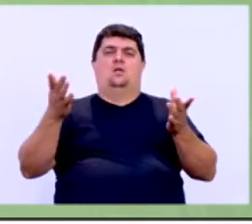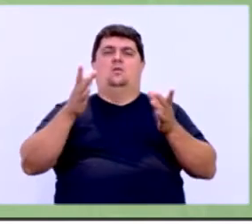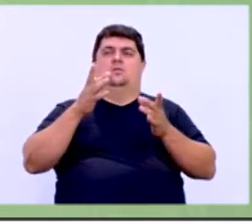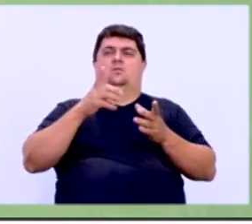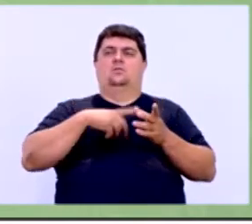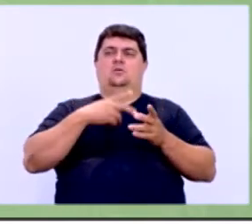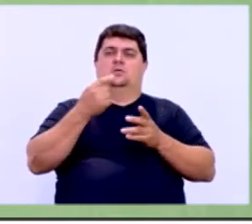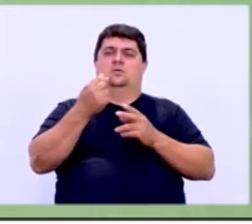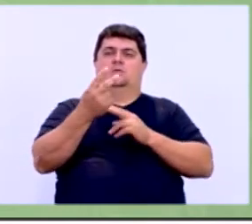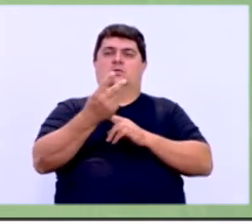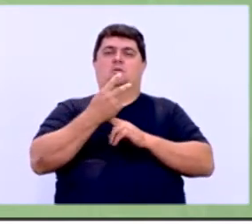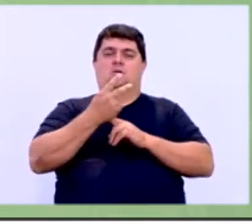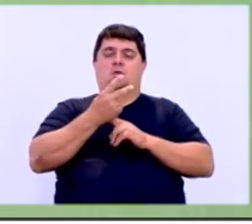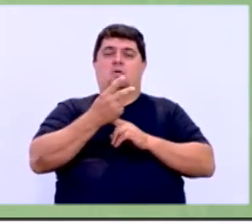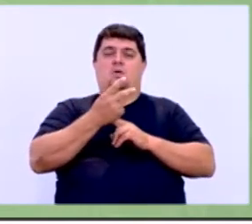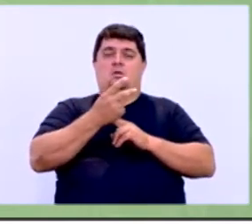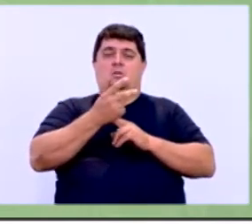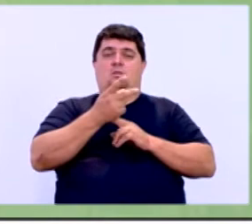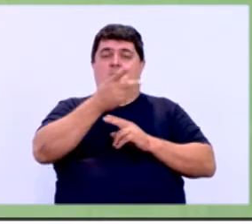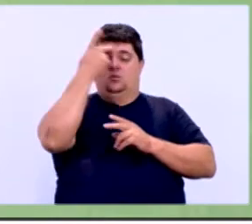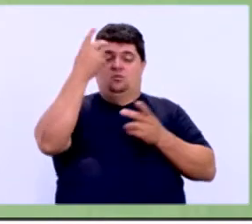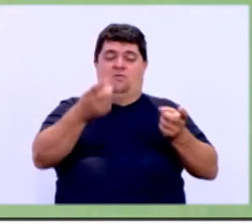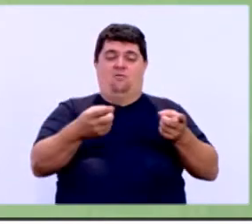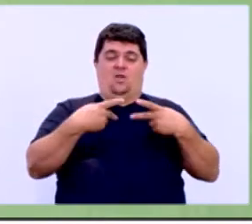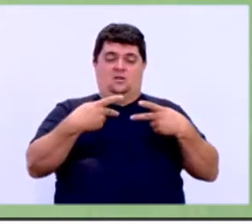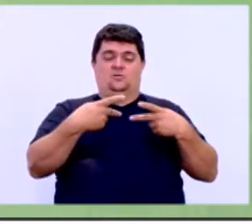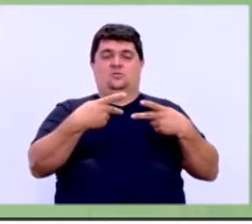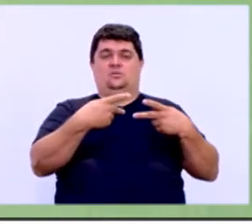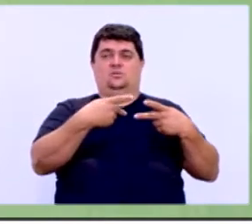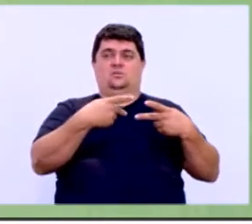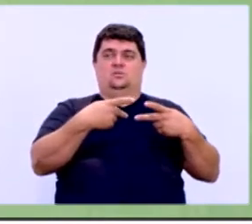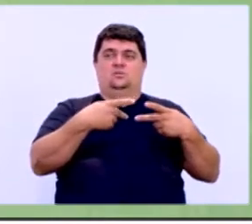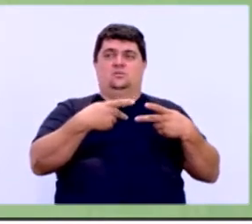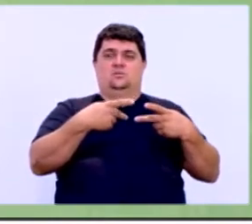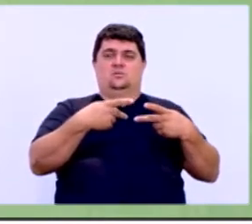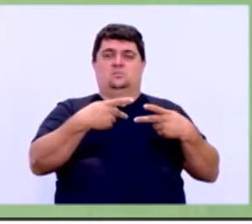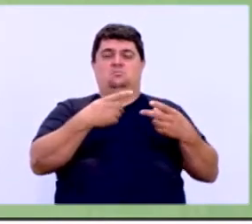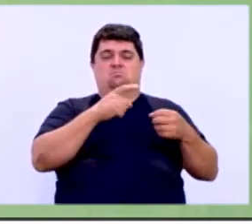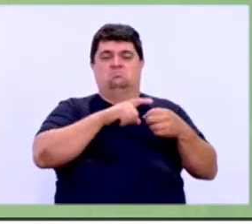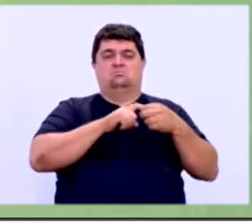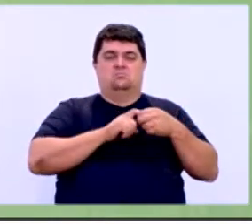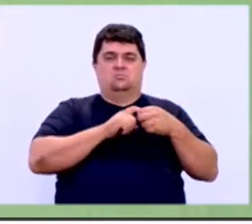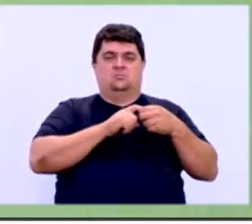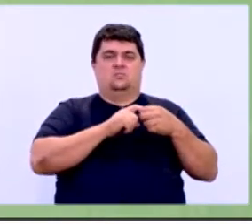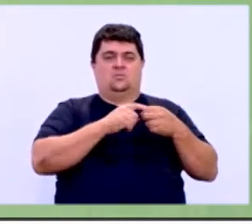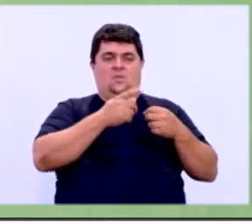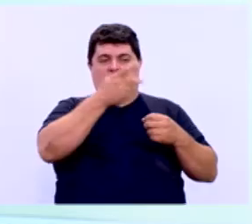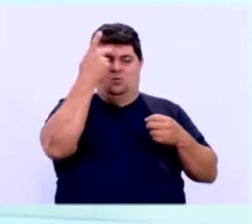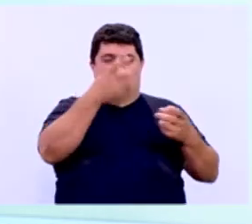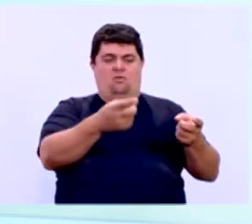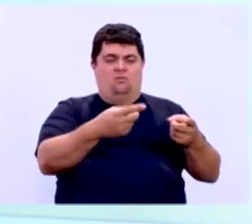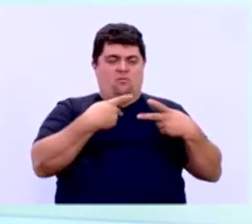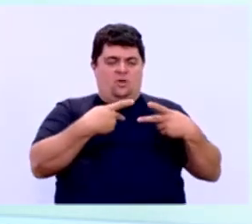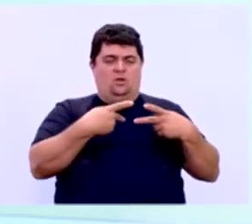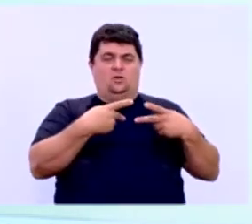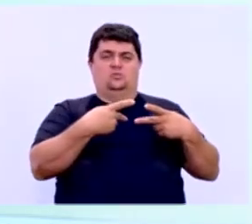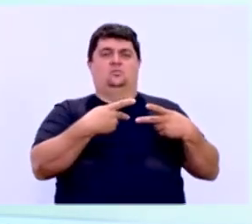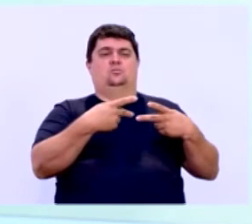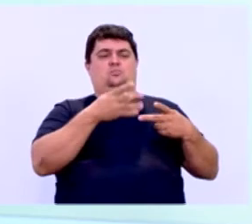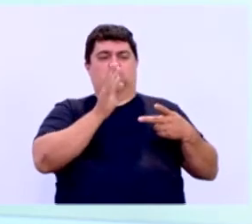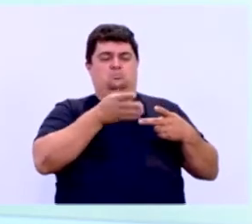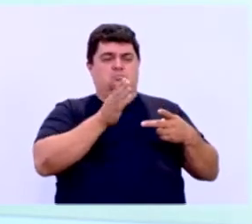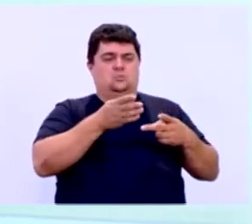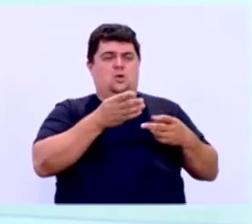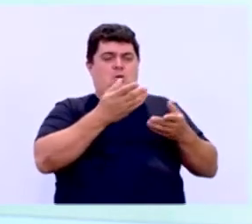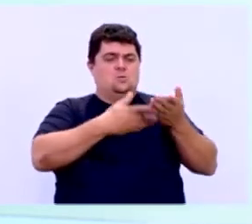Empréstimos de fornecedores, né? Olha que parceria legal, o próprio fornecedor que te vende o insumo, que te